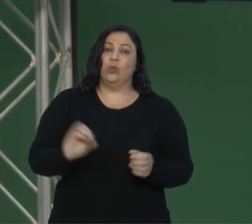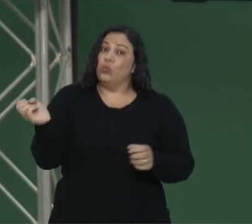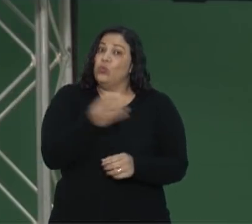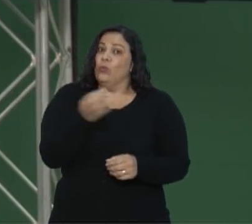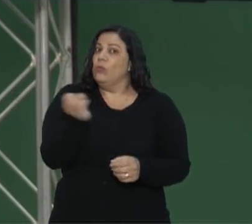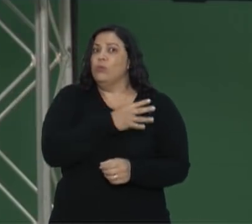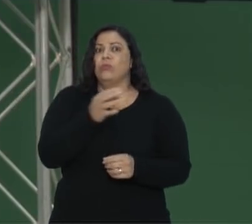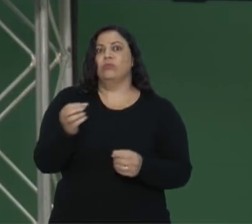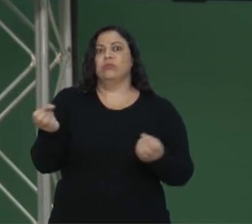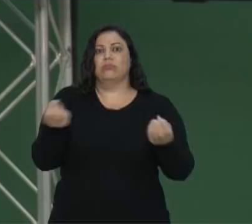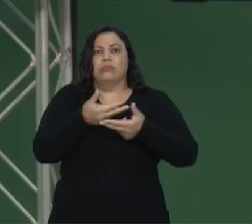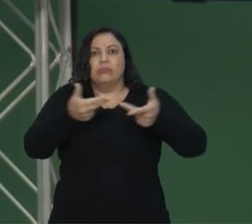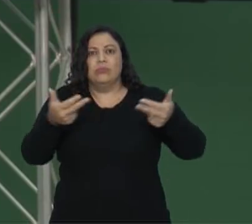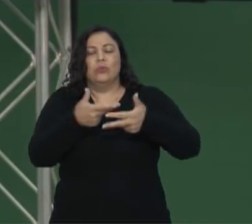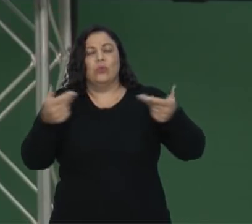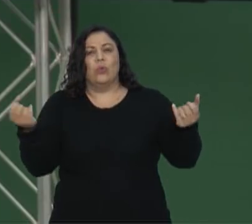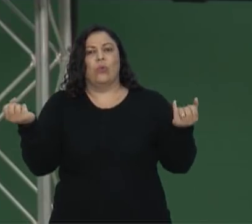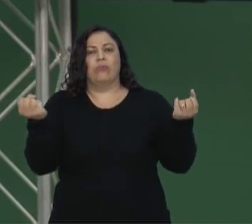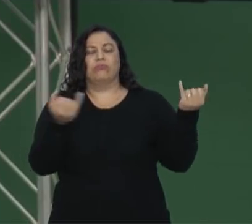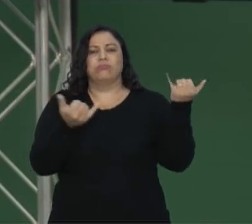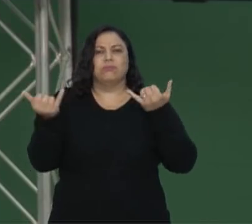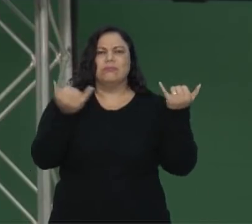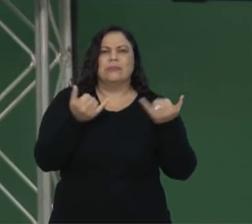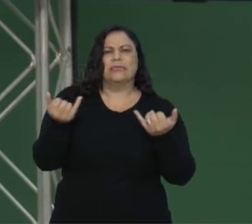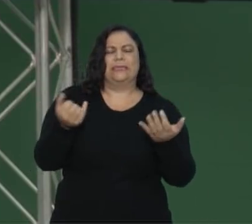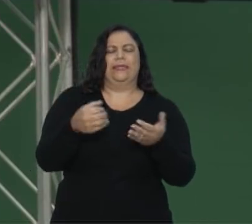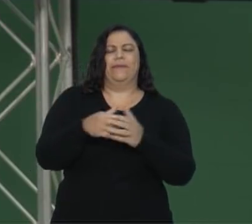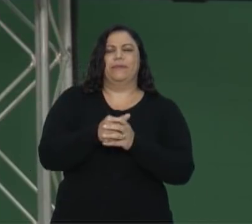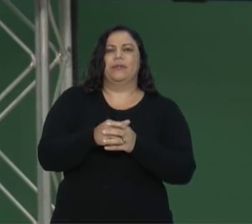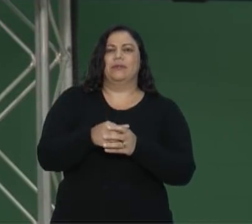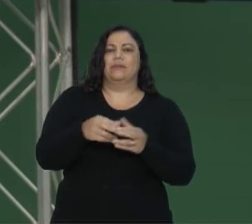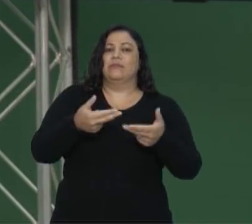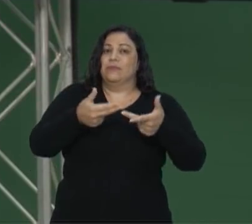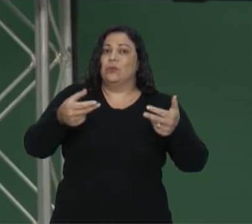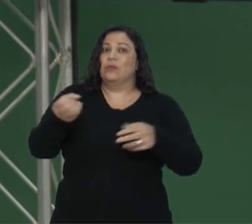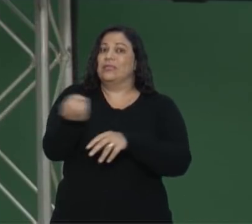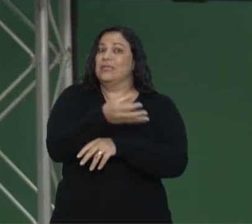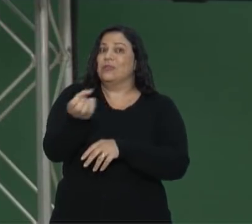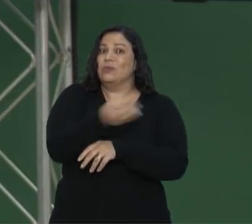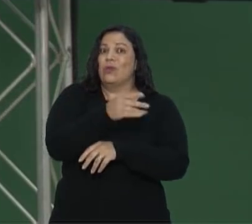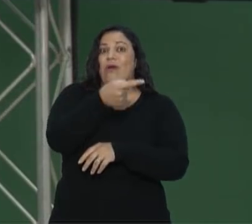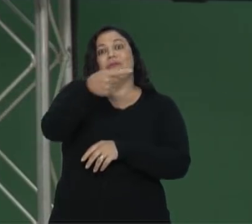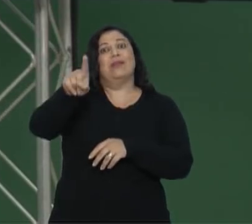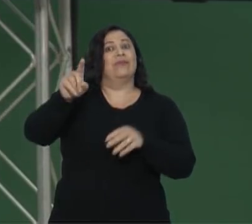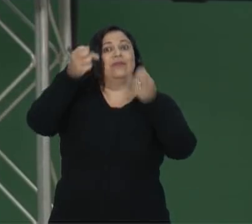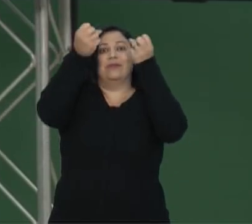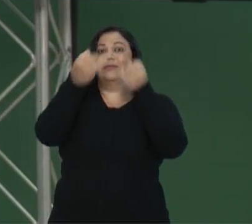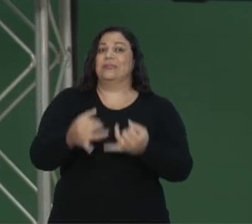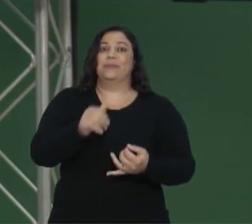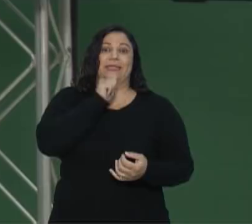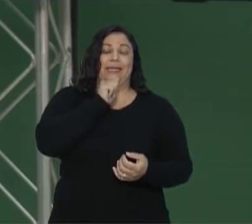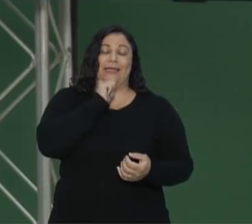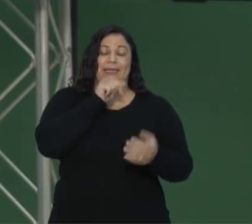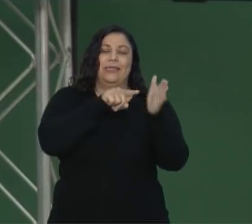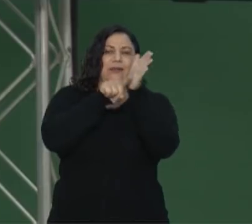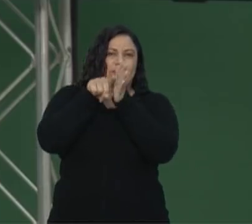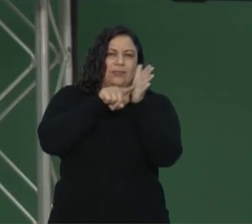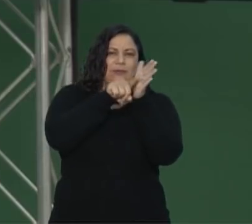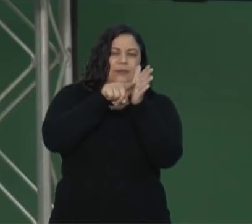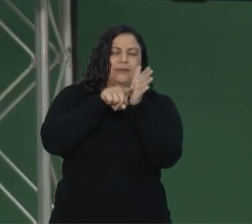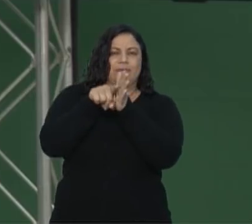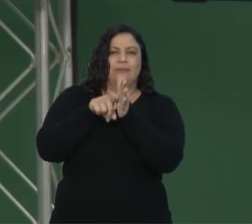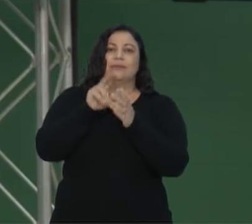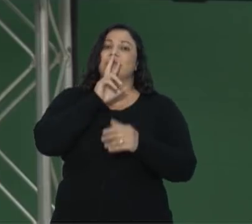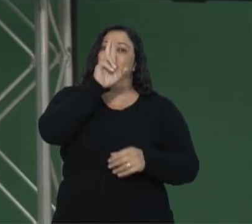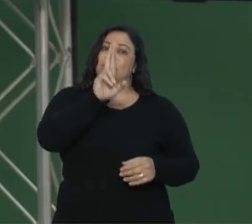Traga novidades, tragam coisas novas que eu não expliquei. Então, faça uma pesquisa para responder esse exercício. Claro, se